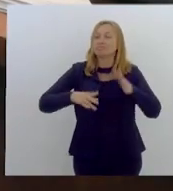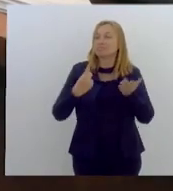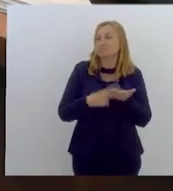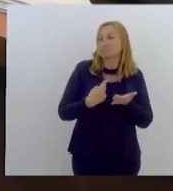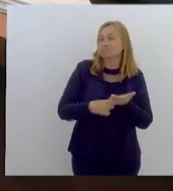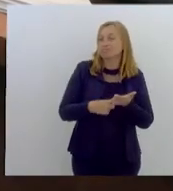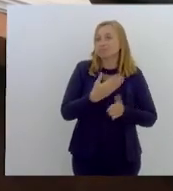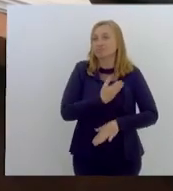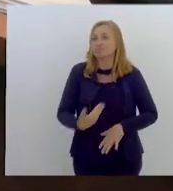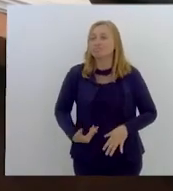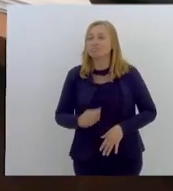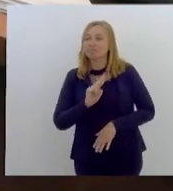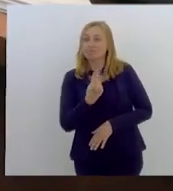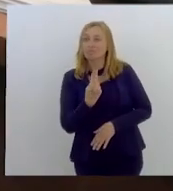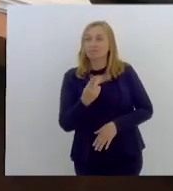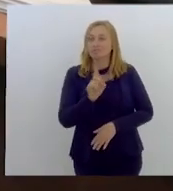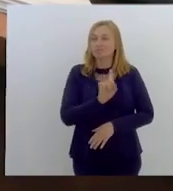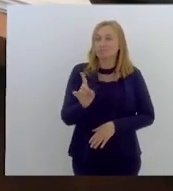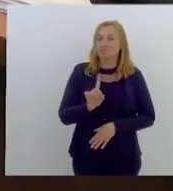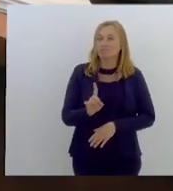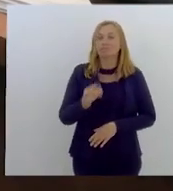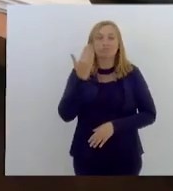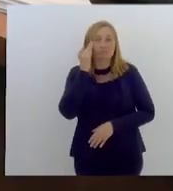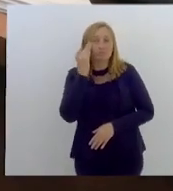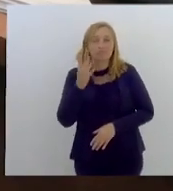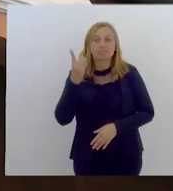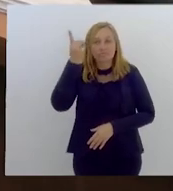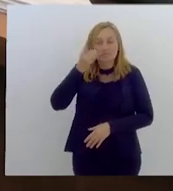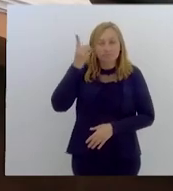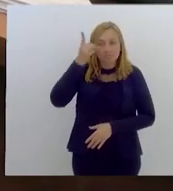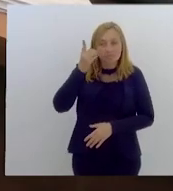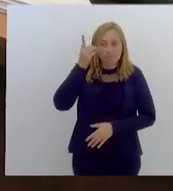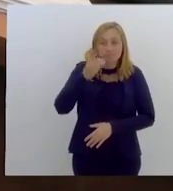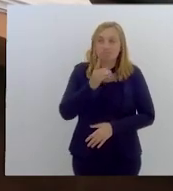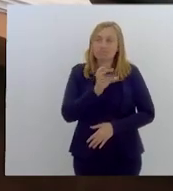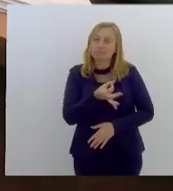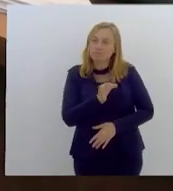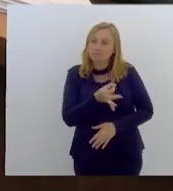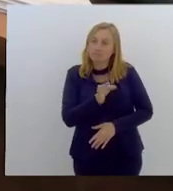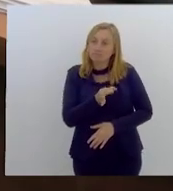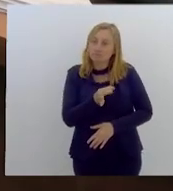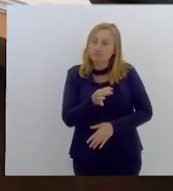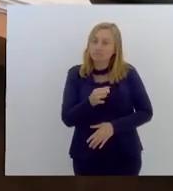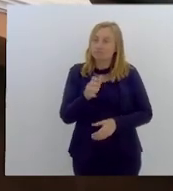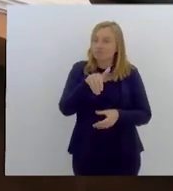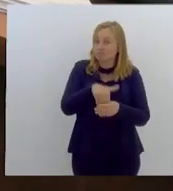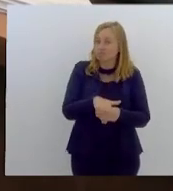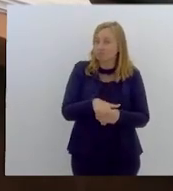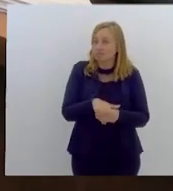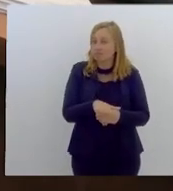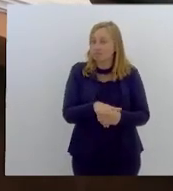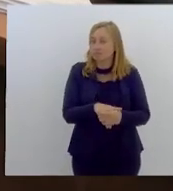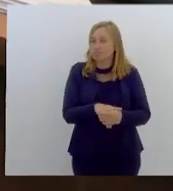não, se não houver entendimento dos deputados sobre aquilo que efetivamente estaria sendo votado